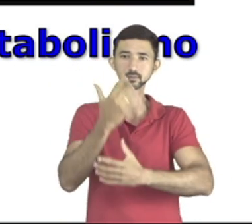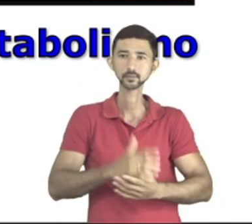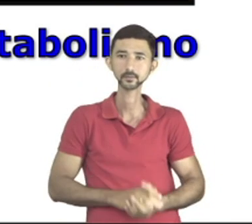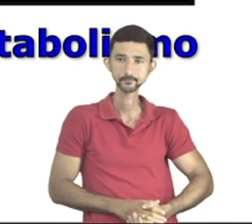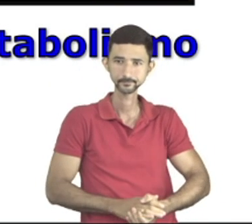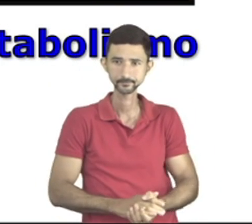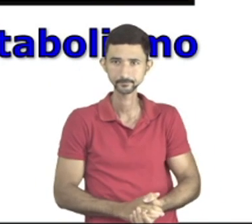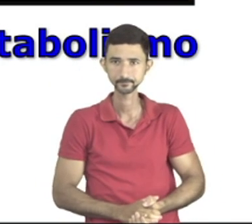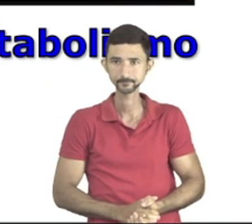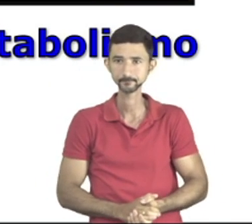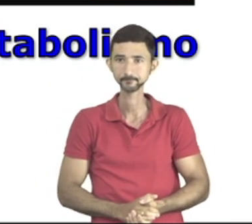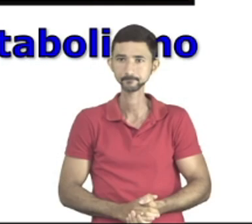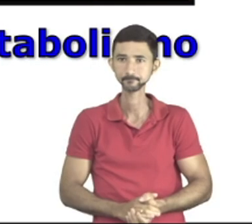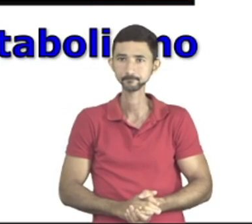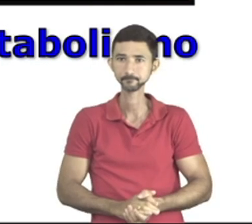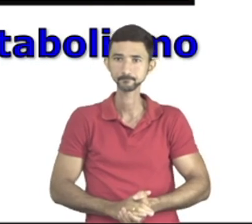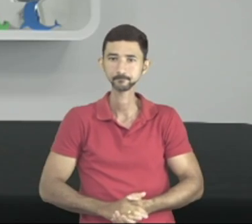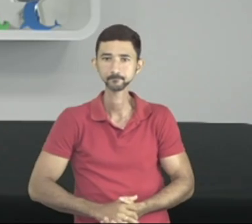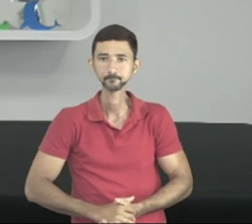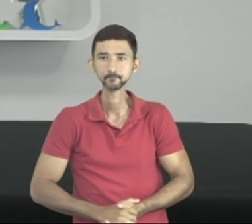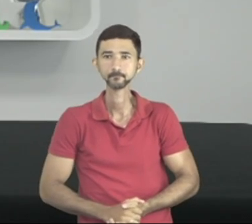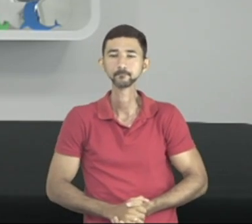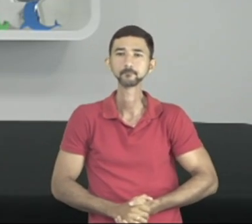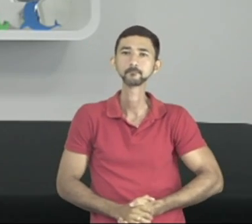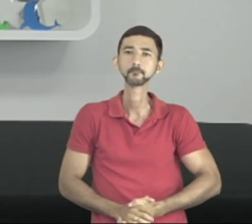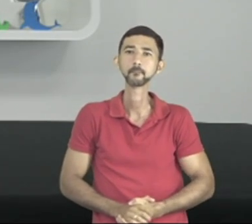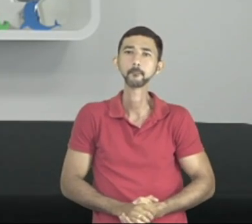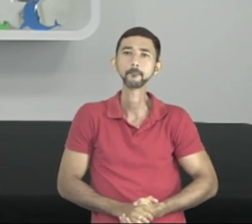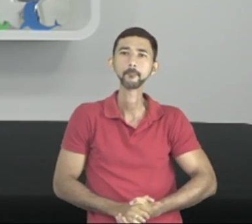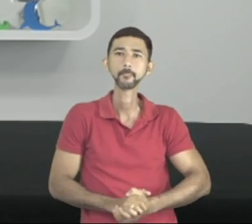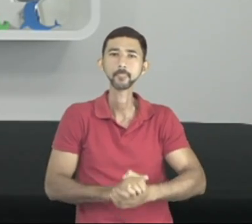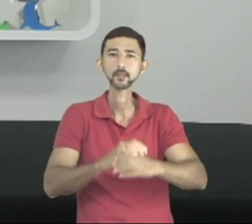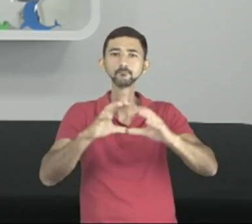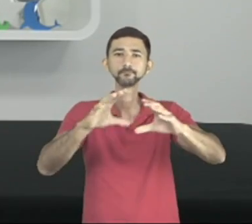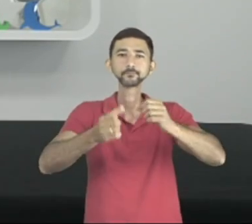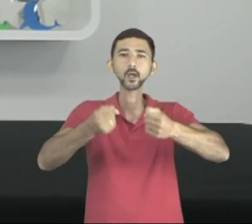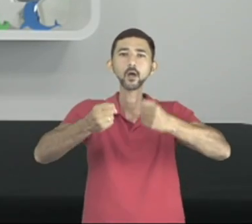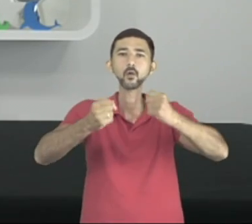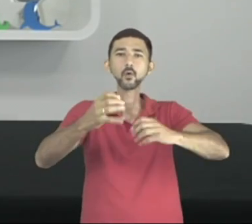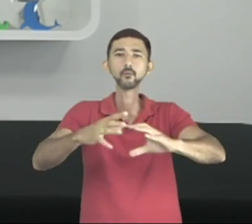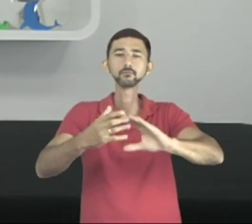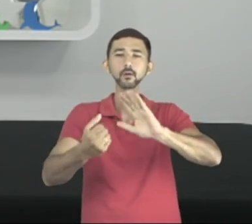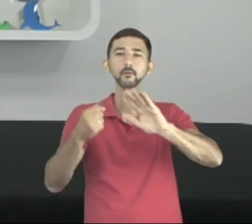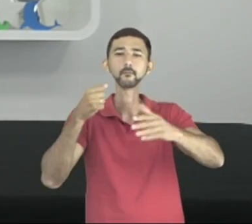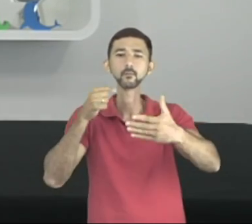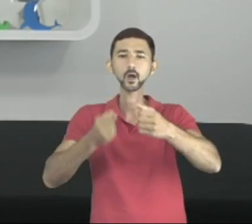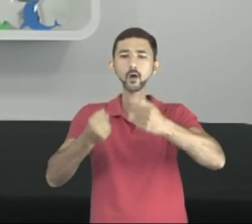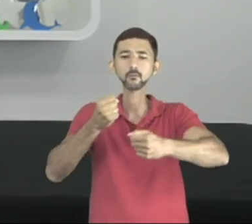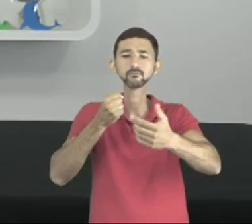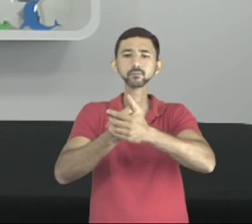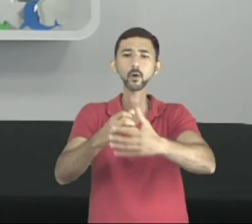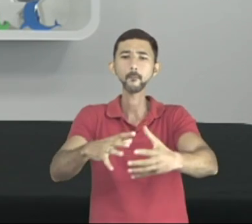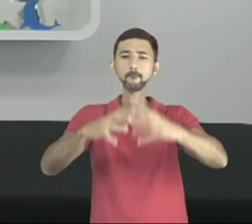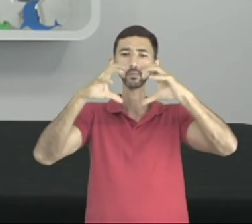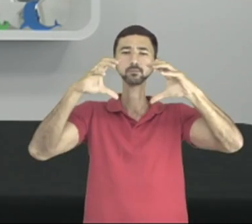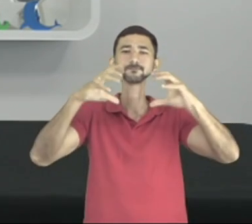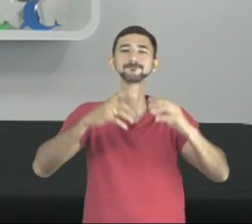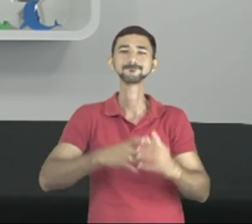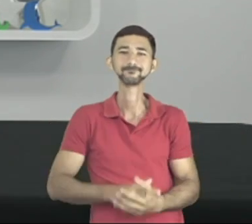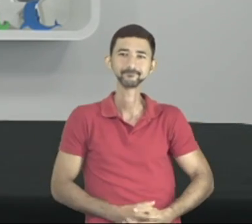bioluminescência e fermentação. Para mim, vamos olhar aqui, ó, airbag. O cara vai lá dirigindo, ele bateu. Para